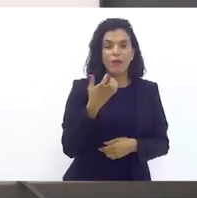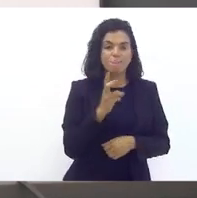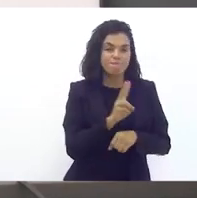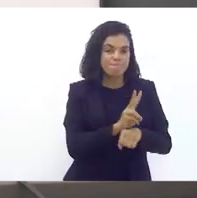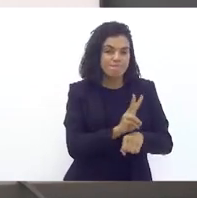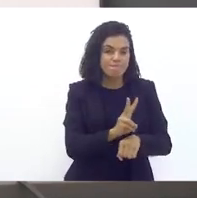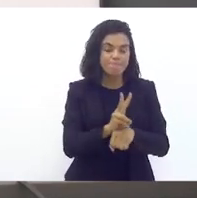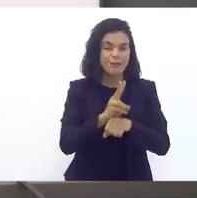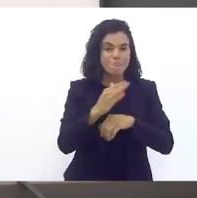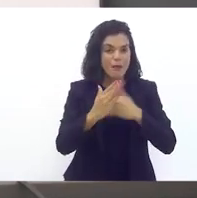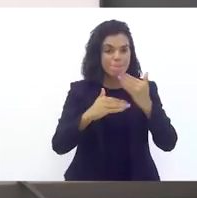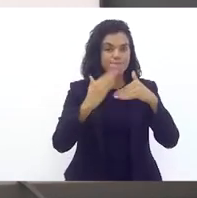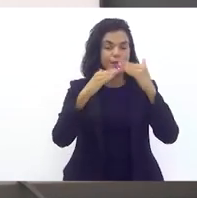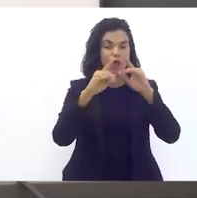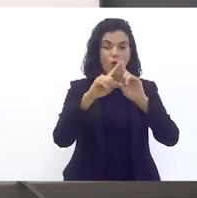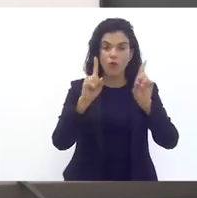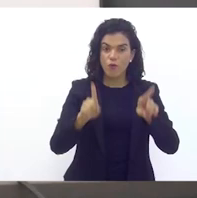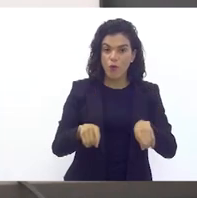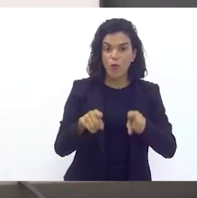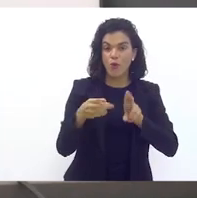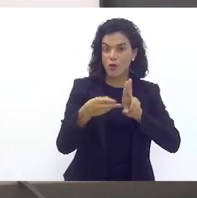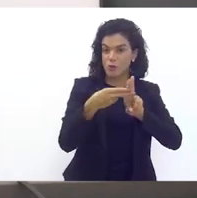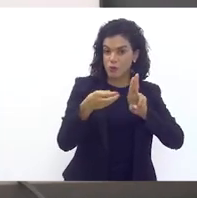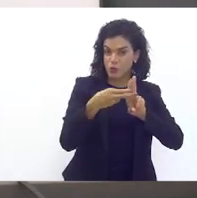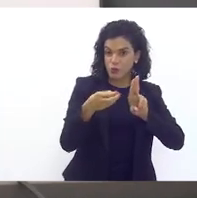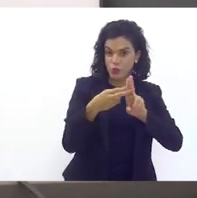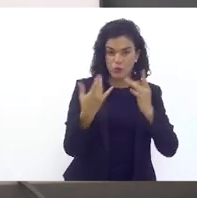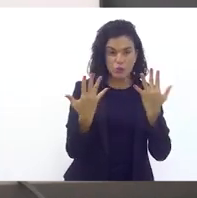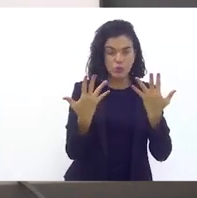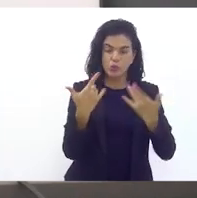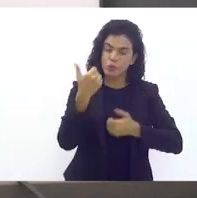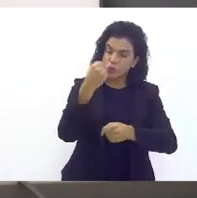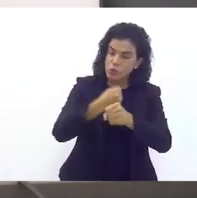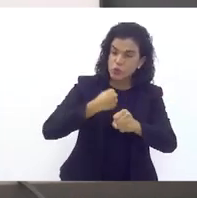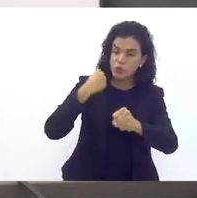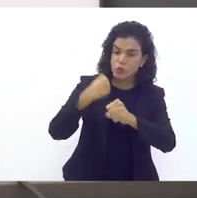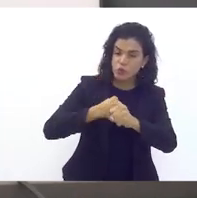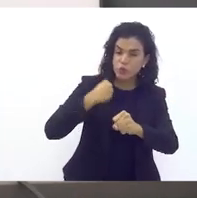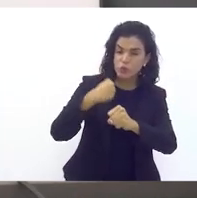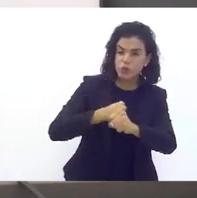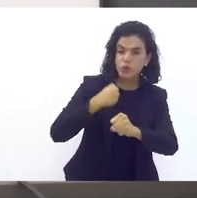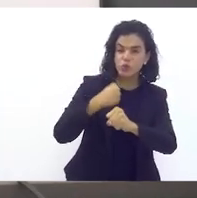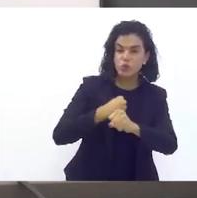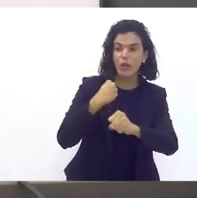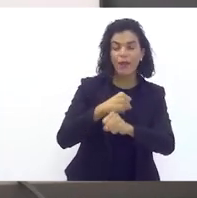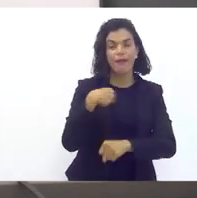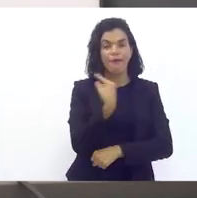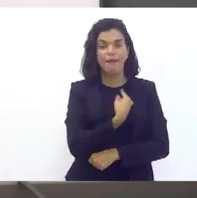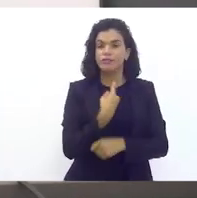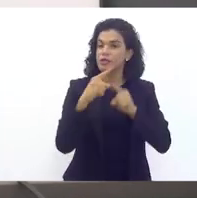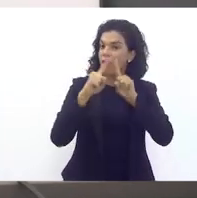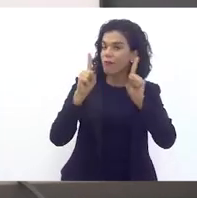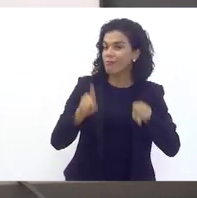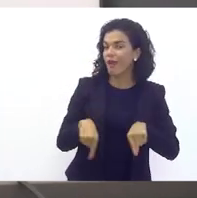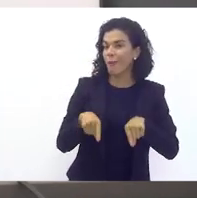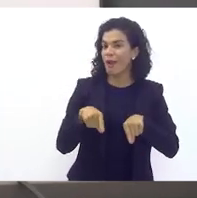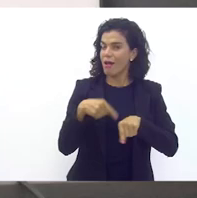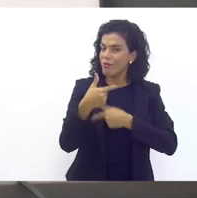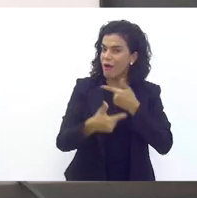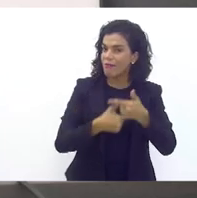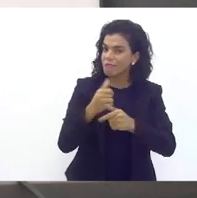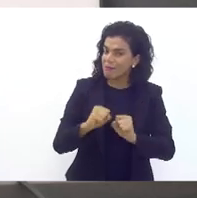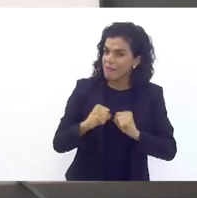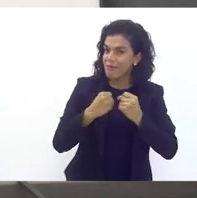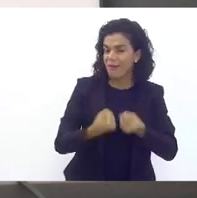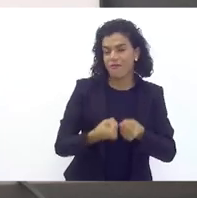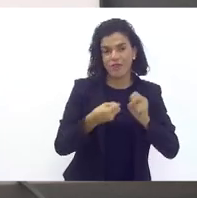preservação desse quadro, porque o SUS foi construído a duras mãos e, assim, a gente entende que são os trabalhadores que vão ainda ser os